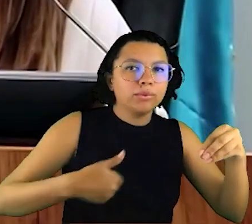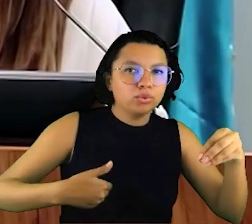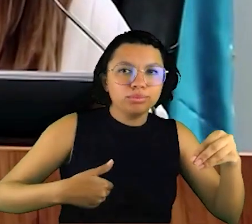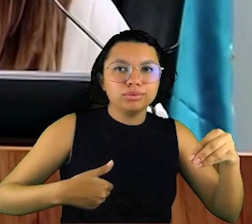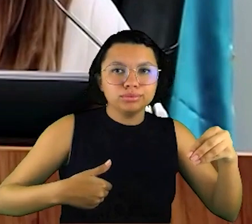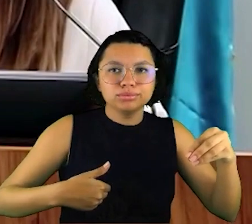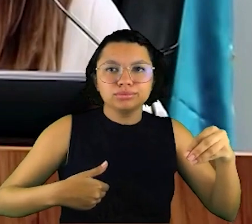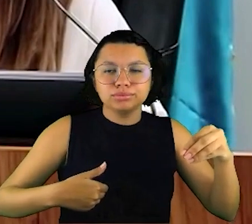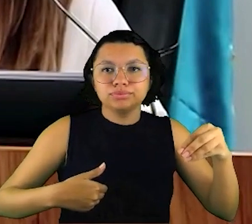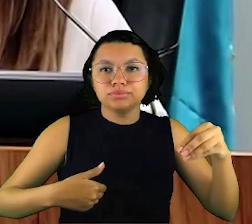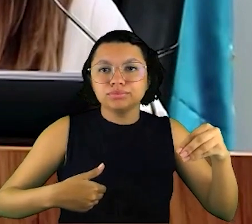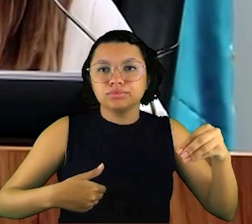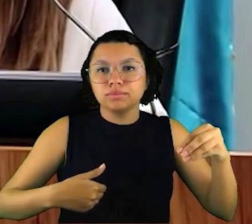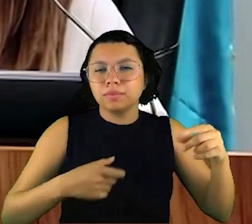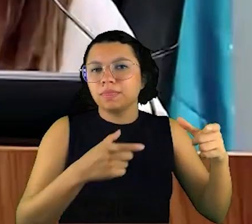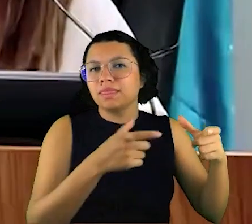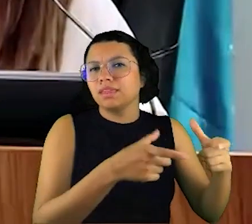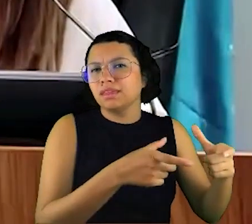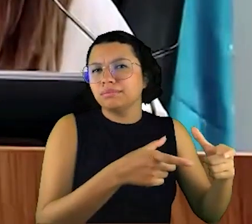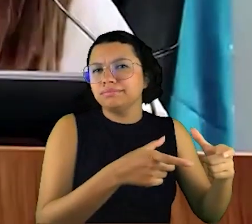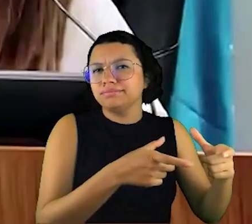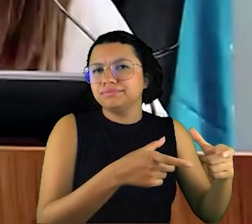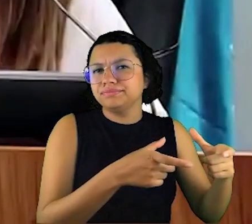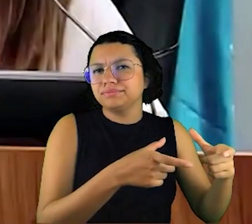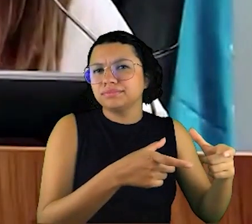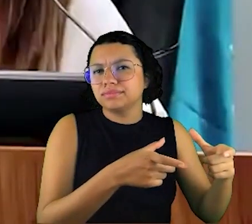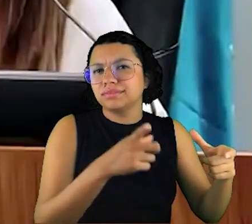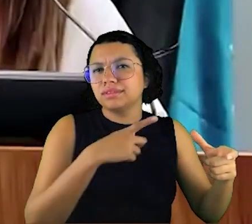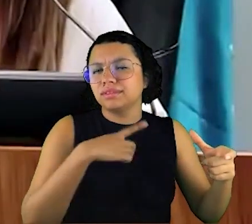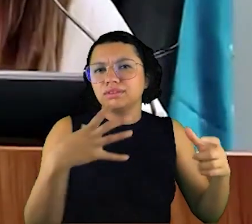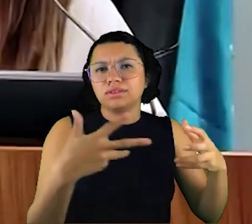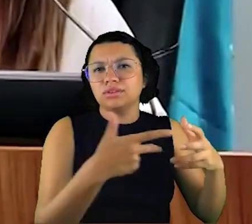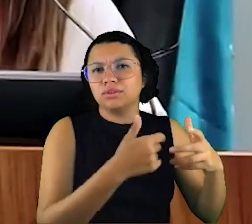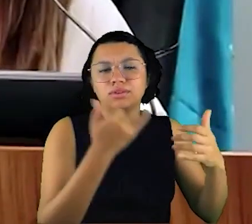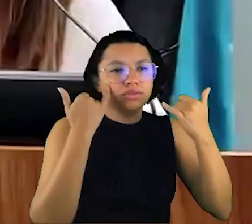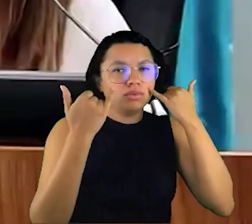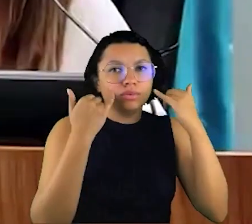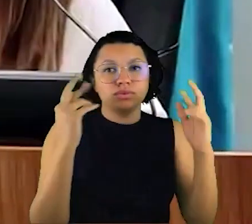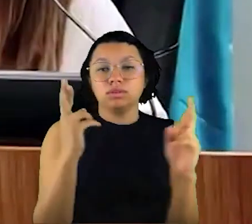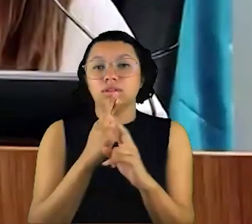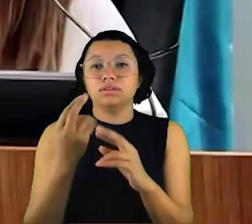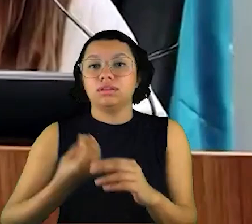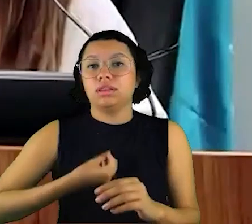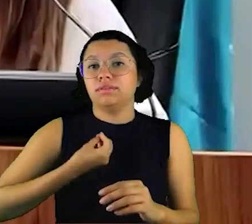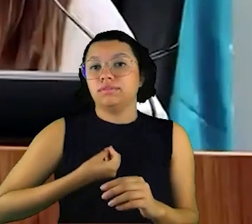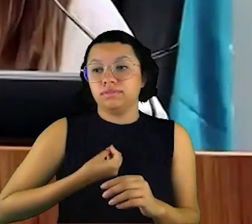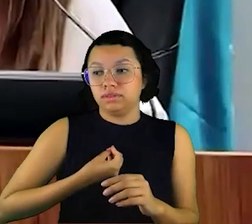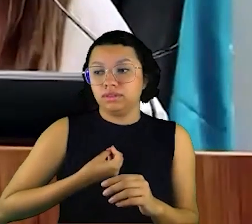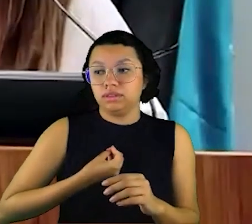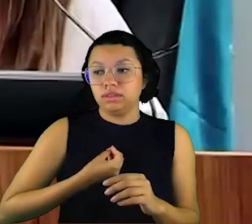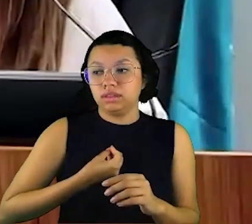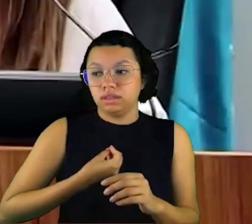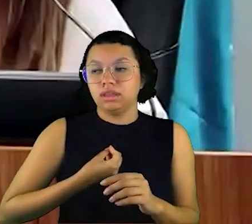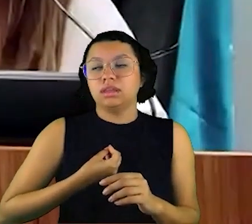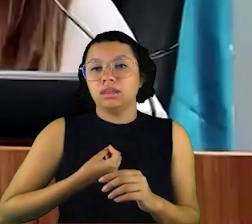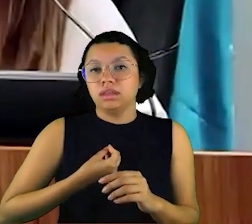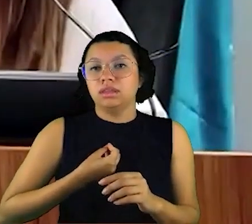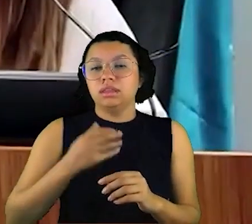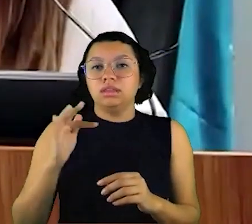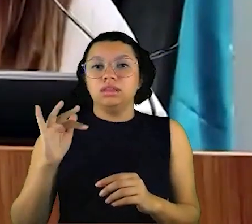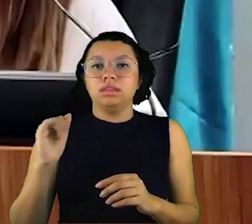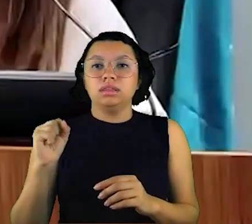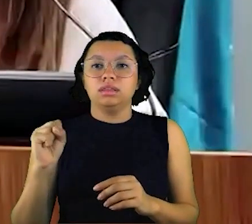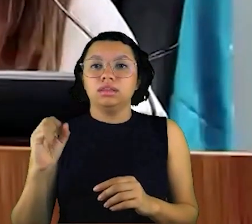eh, um banco de dados contendo informações a respeito da regularidade da